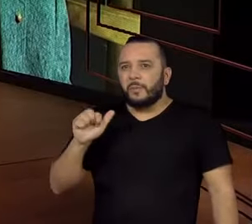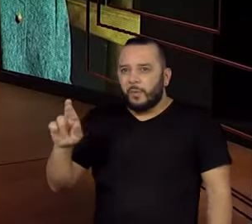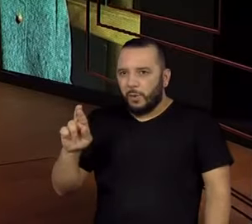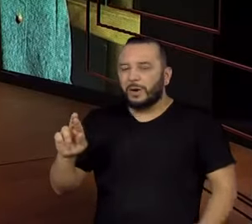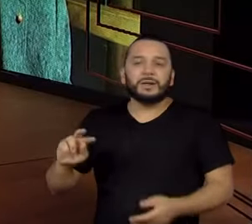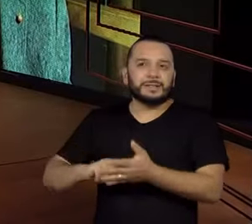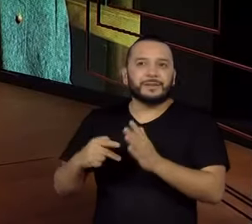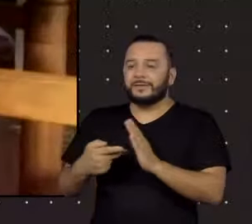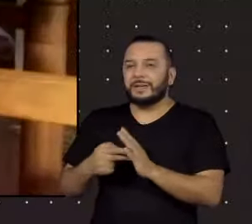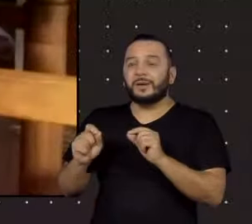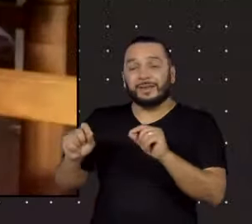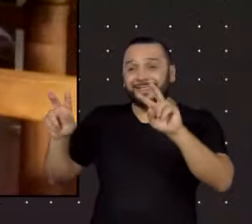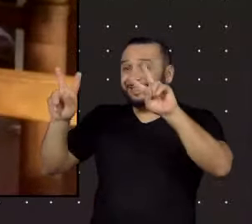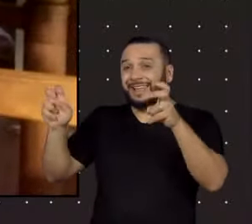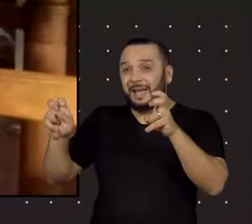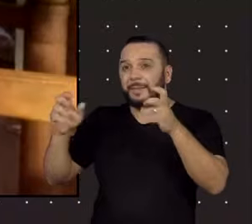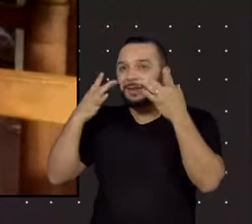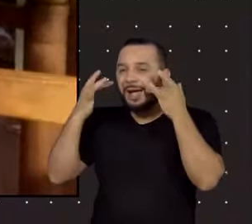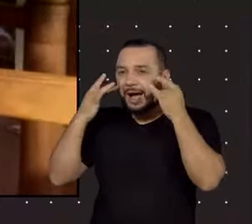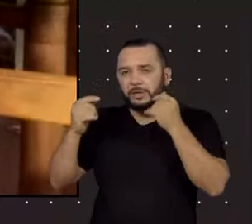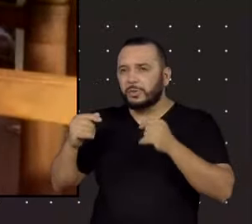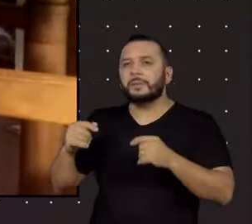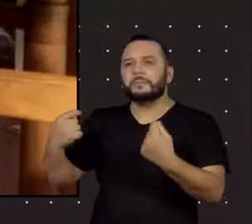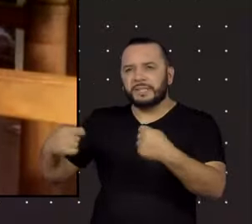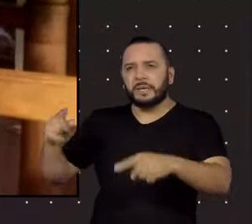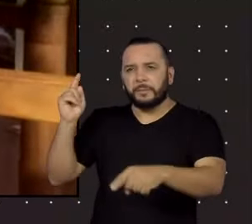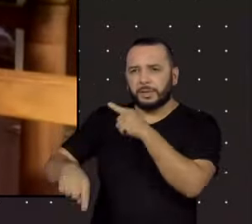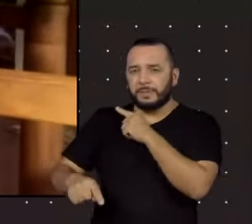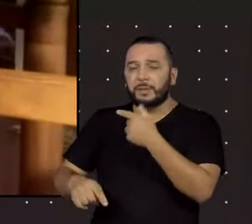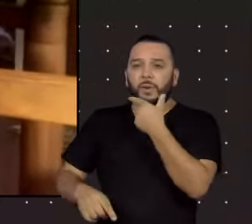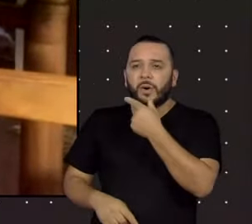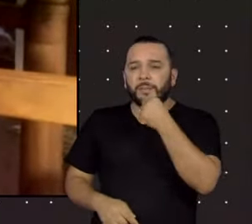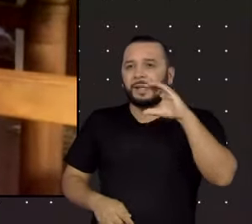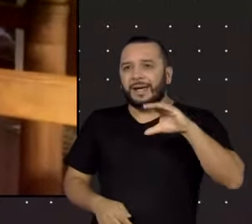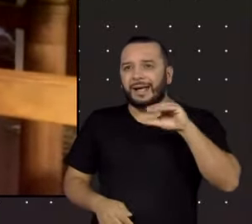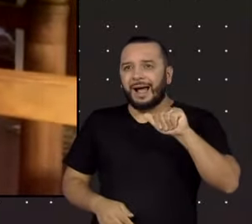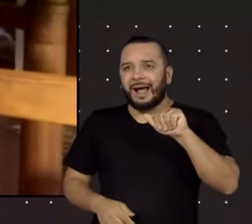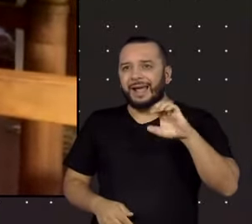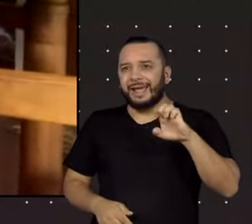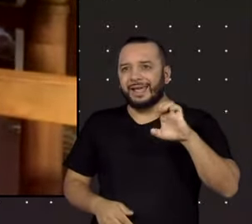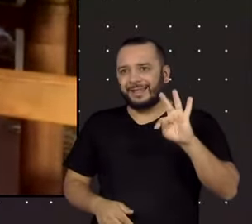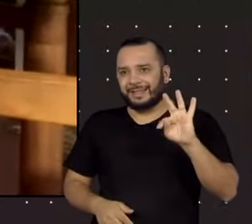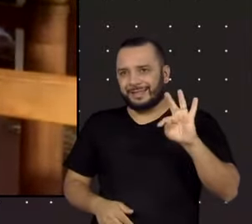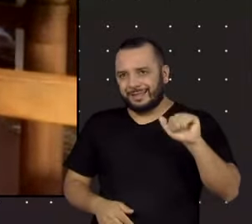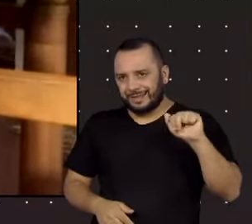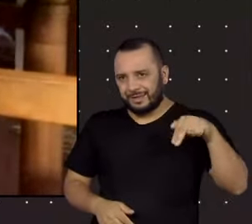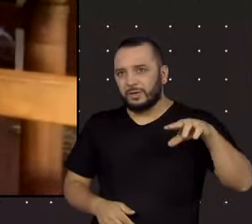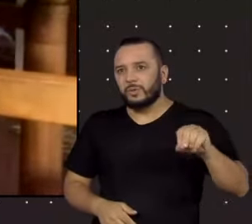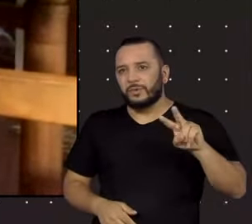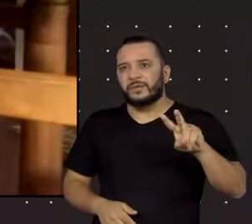Devia Ser Proibido. O Caetano Veloso assistiu essa peça. No dia seguinte, ele foi à minha casa, que era na Lapa,